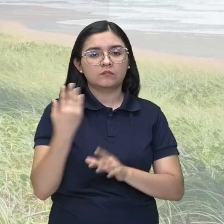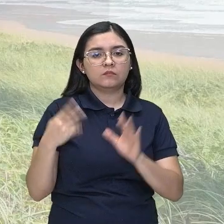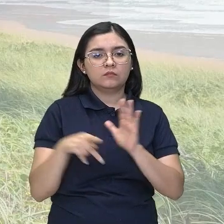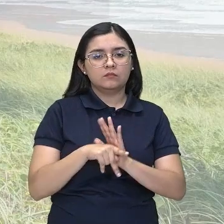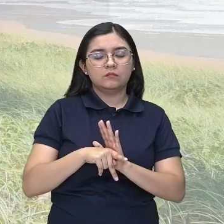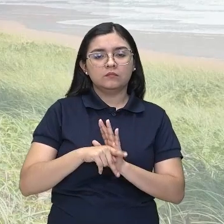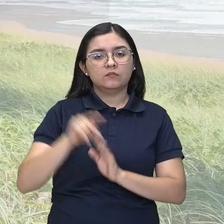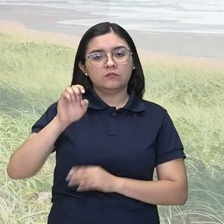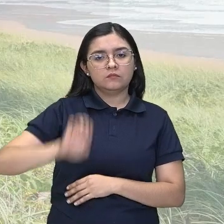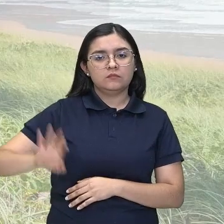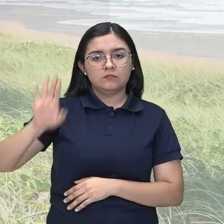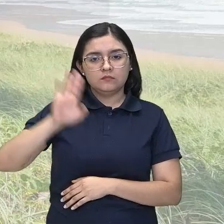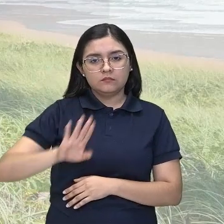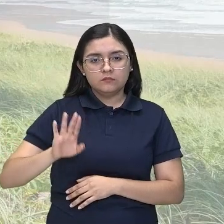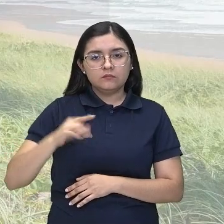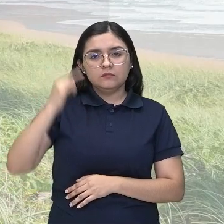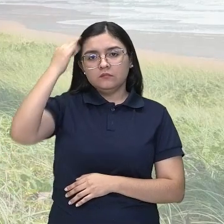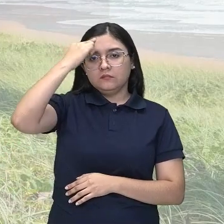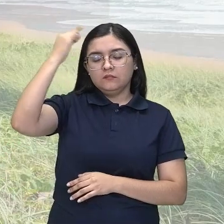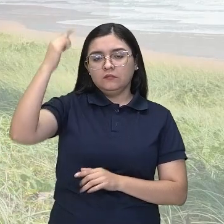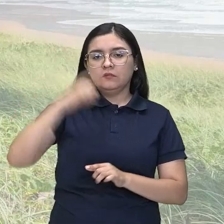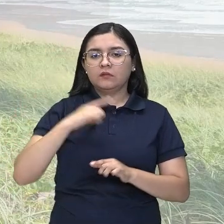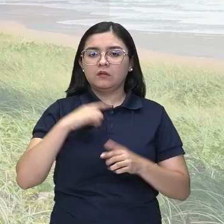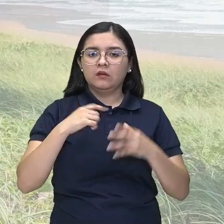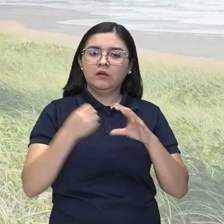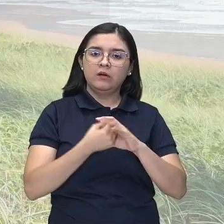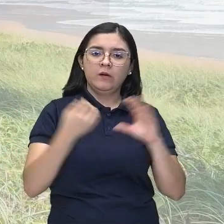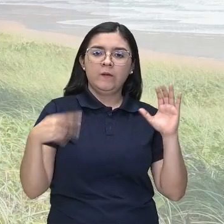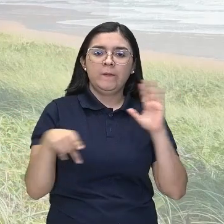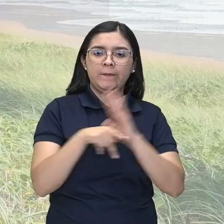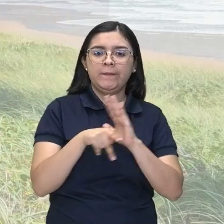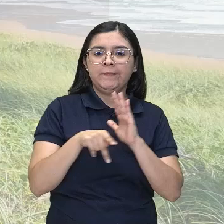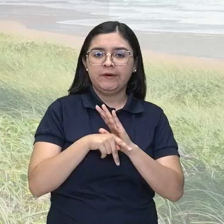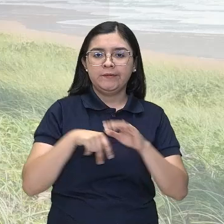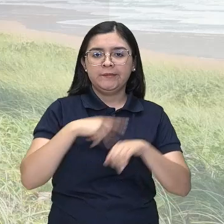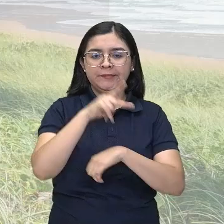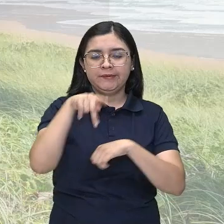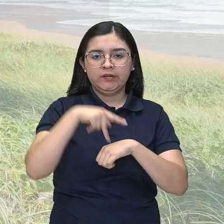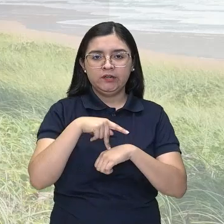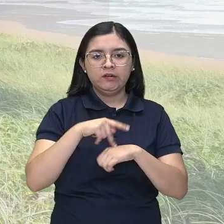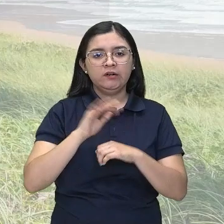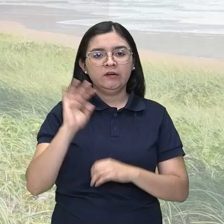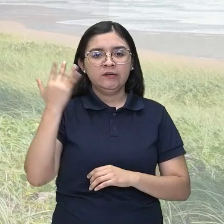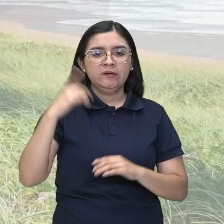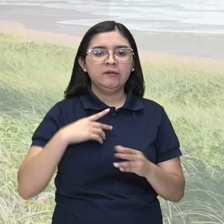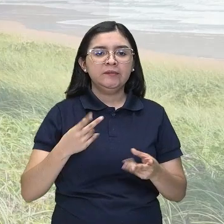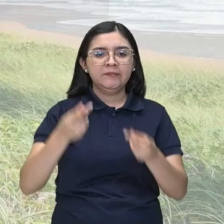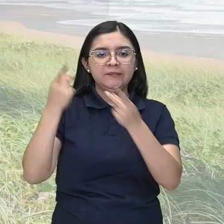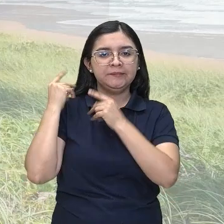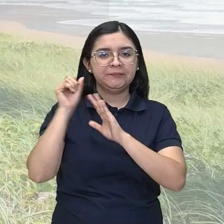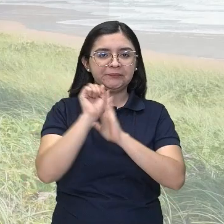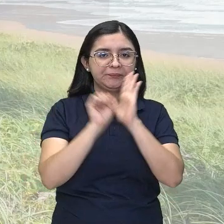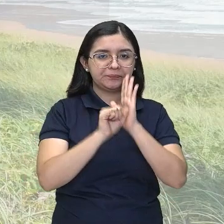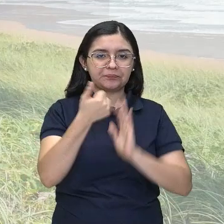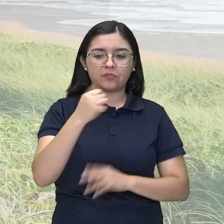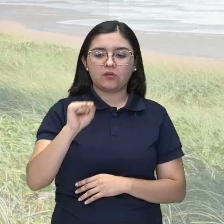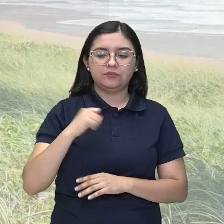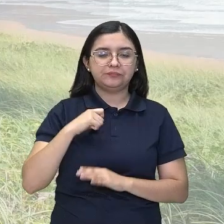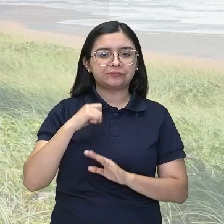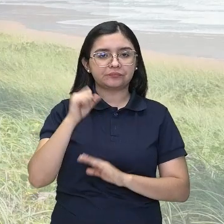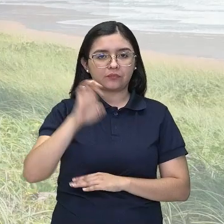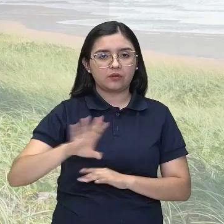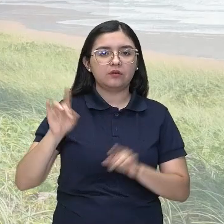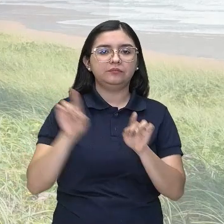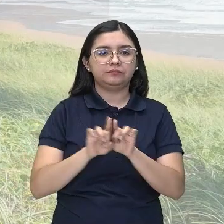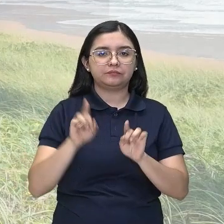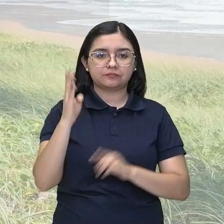Europa tenta justamente pensar nas particularidades dos seus países. Isso acontece desde lá do século XVIII na Europa e no Brasil